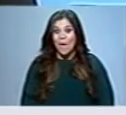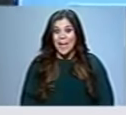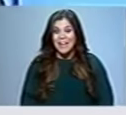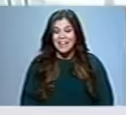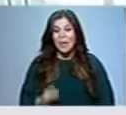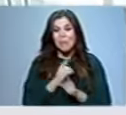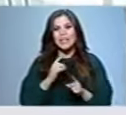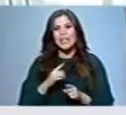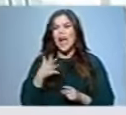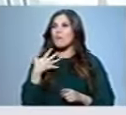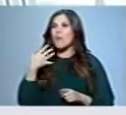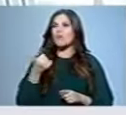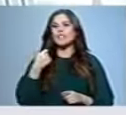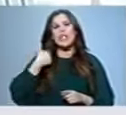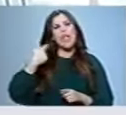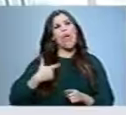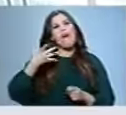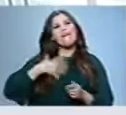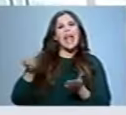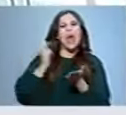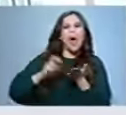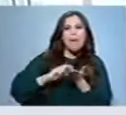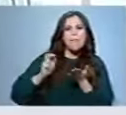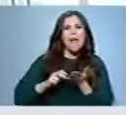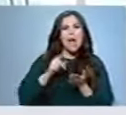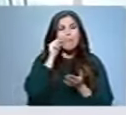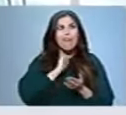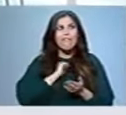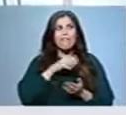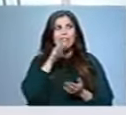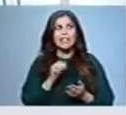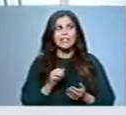Se calhar para a próxima eu quero ir a pé e ele vai dizer, olha, se não menos fosse bicicleta.